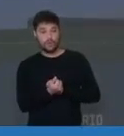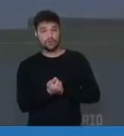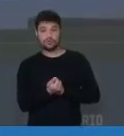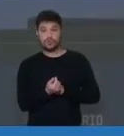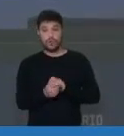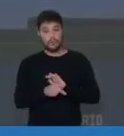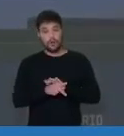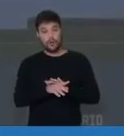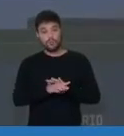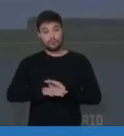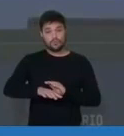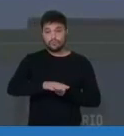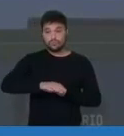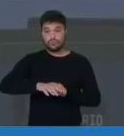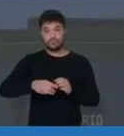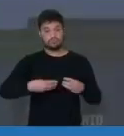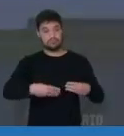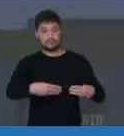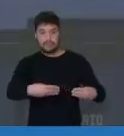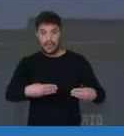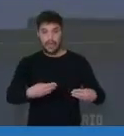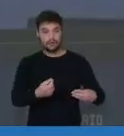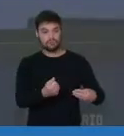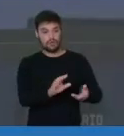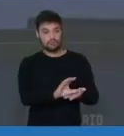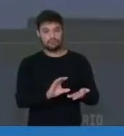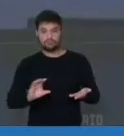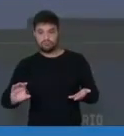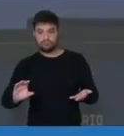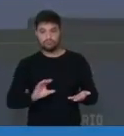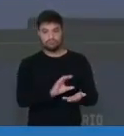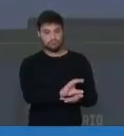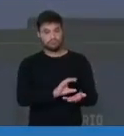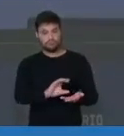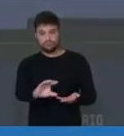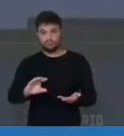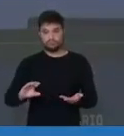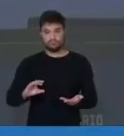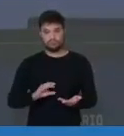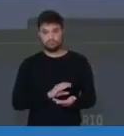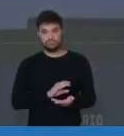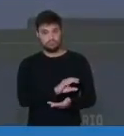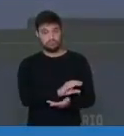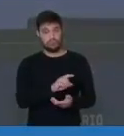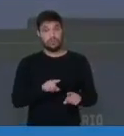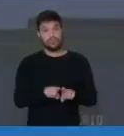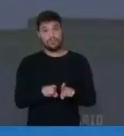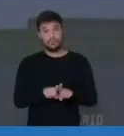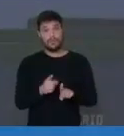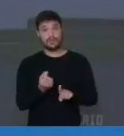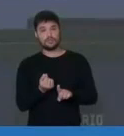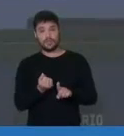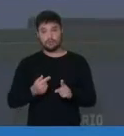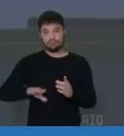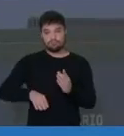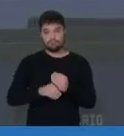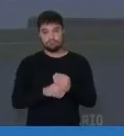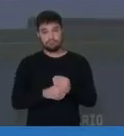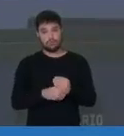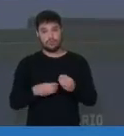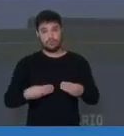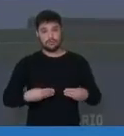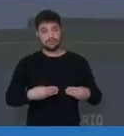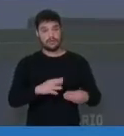federal, prevendo, abrindo um crédito especial, extra ou suplementar para o Ministério da